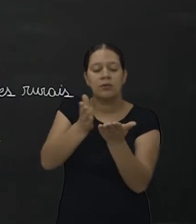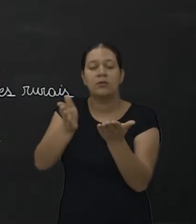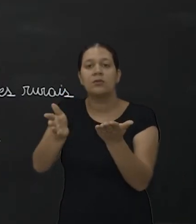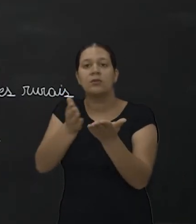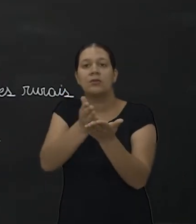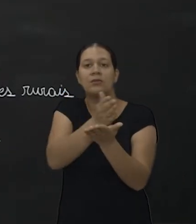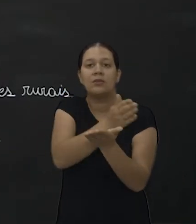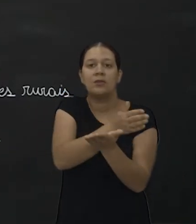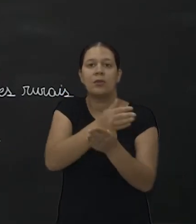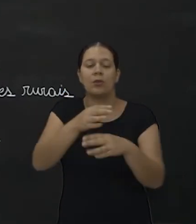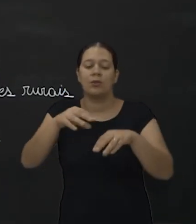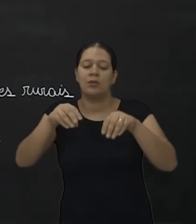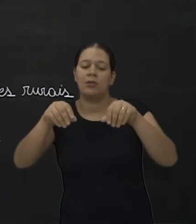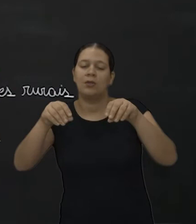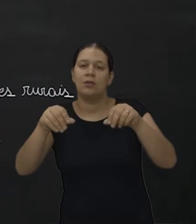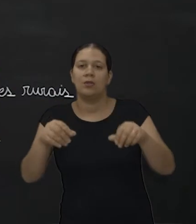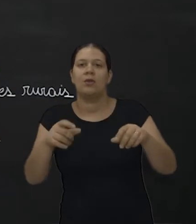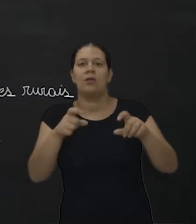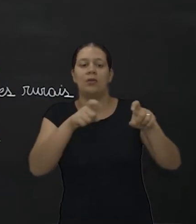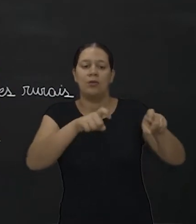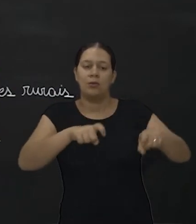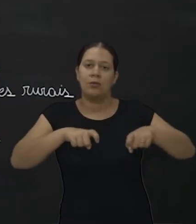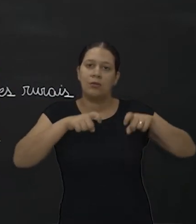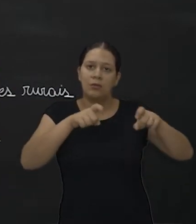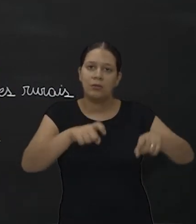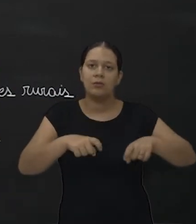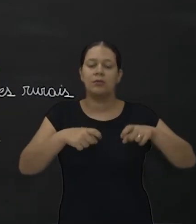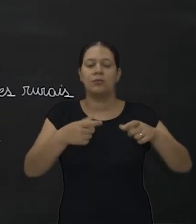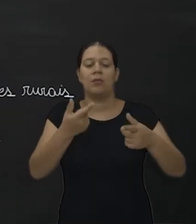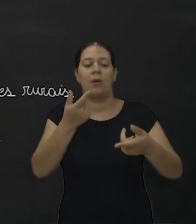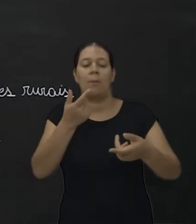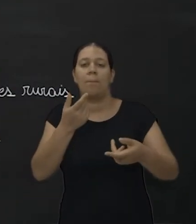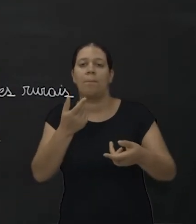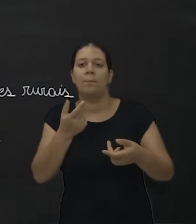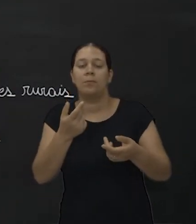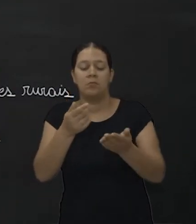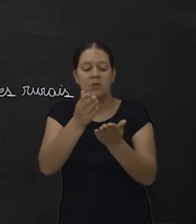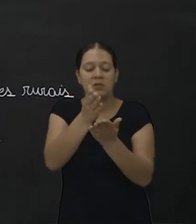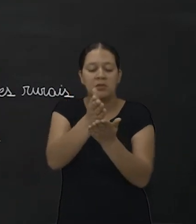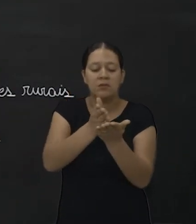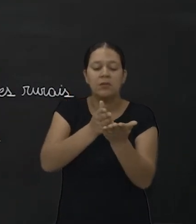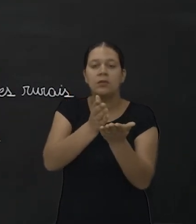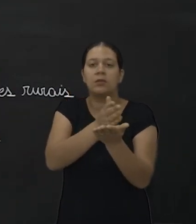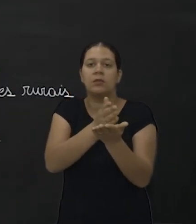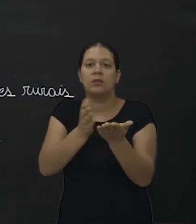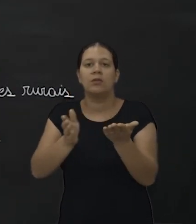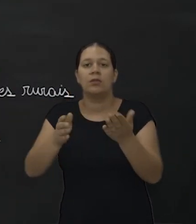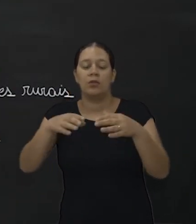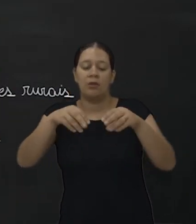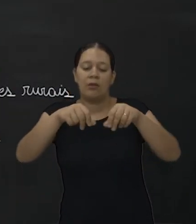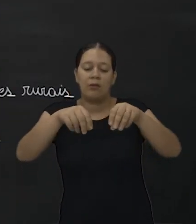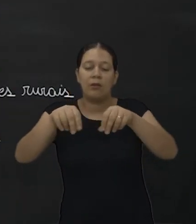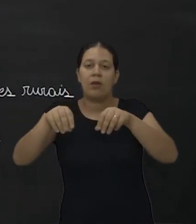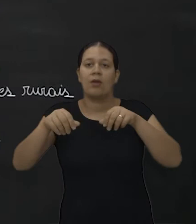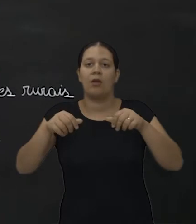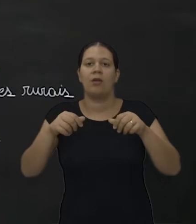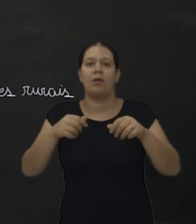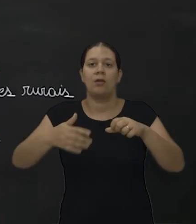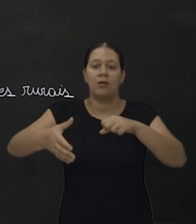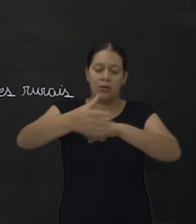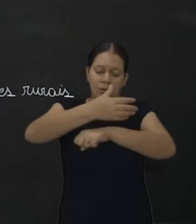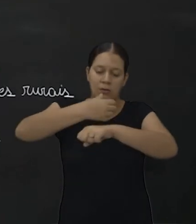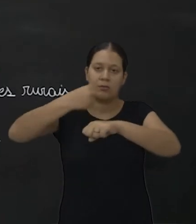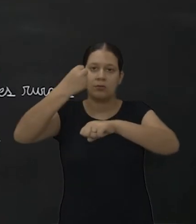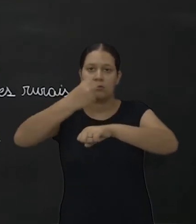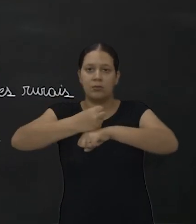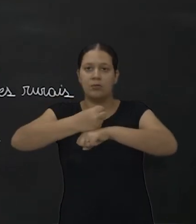propriedades rurais, em parte reflexo do próprio modelo de capitanias. Essas pessoas que receberam terras na colônia se tornaram